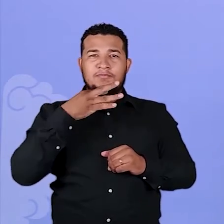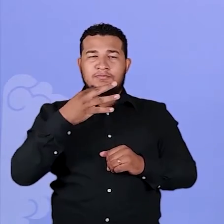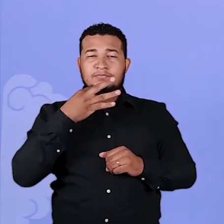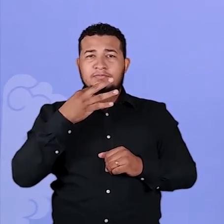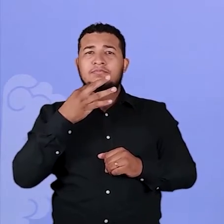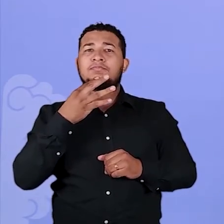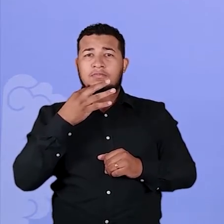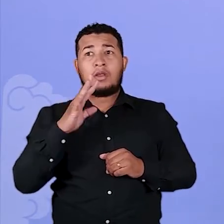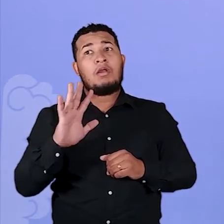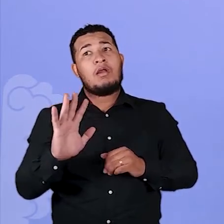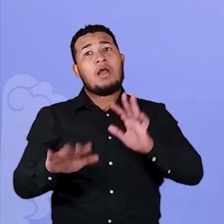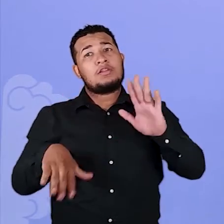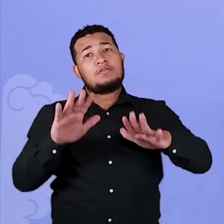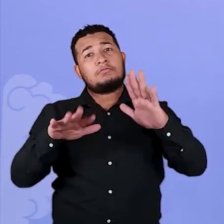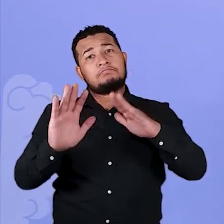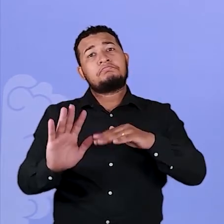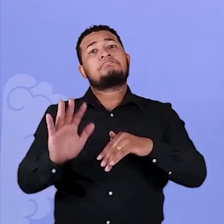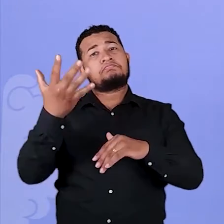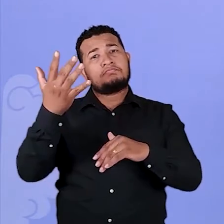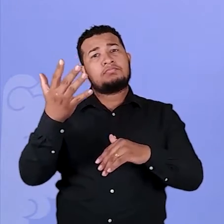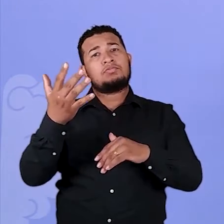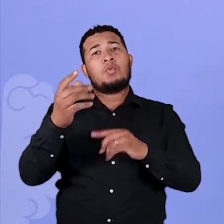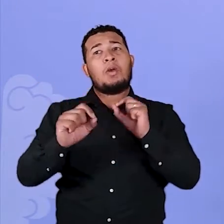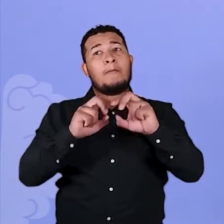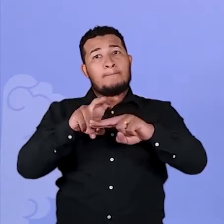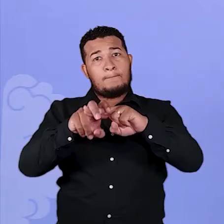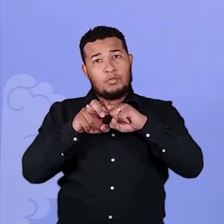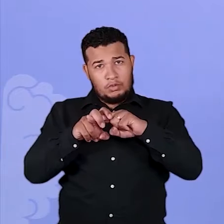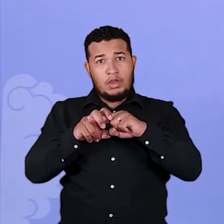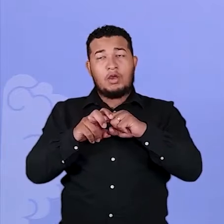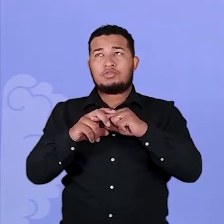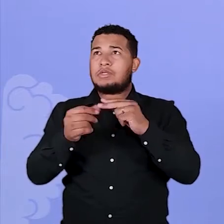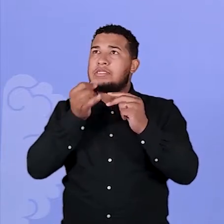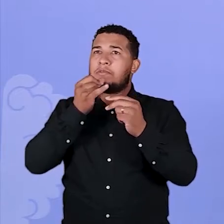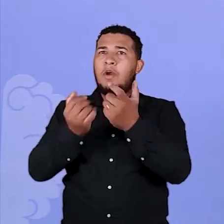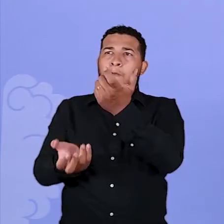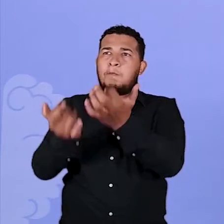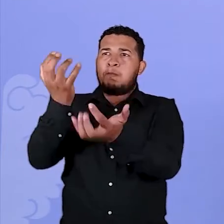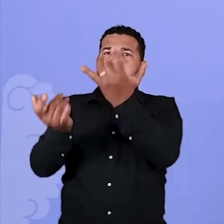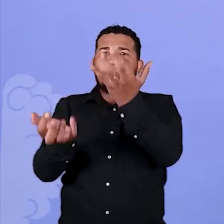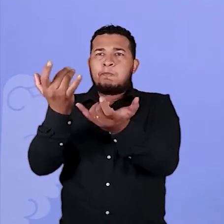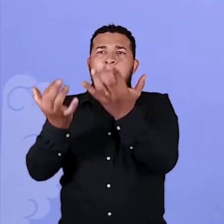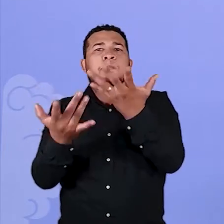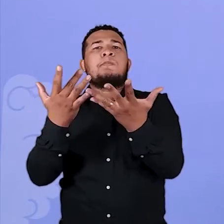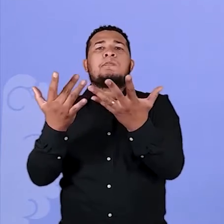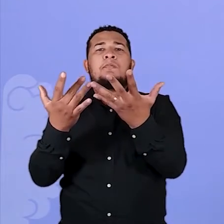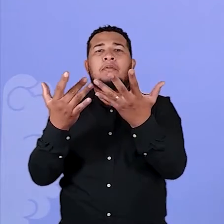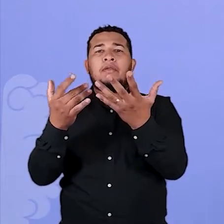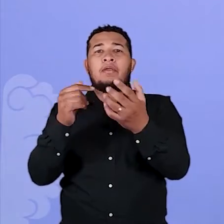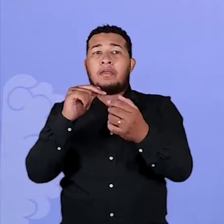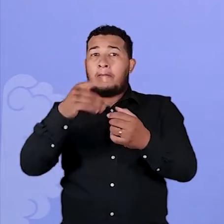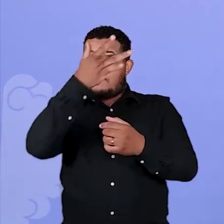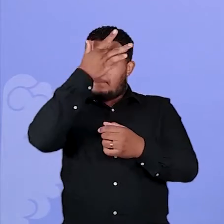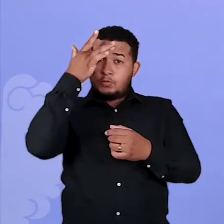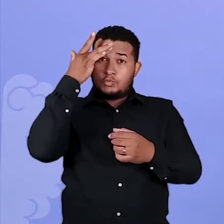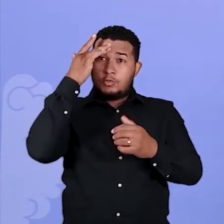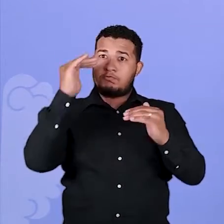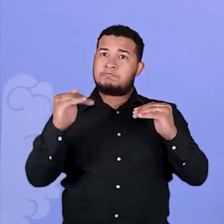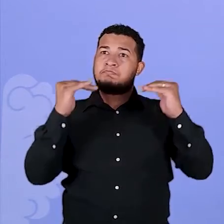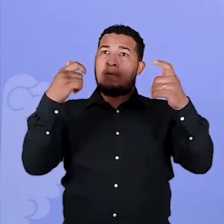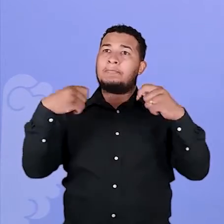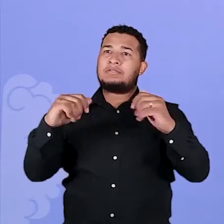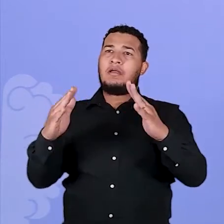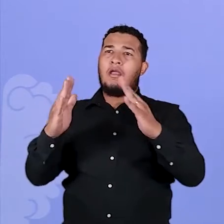do seguinte: pode acontecer, por exemplo, em virtude de um incêndio, que as autoridades